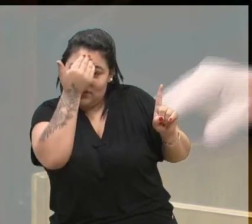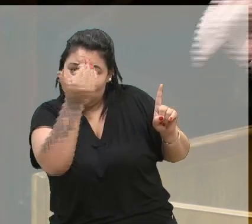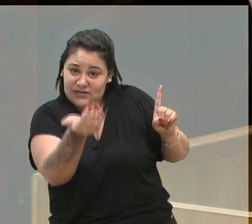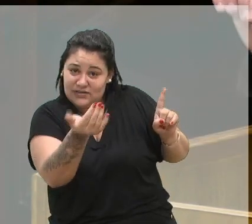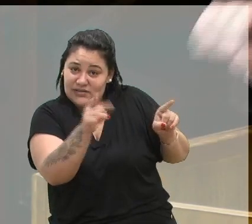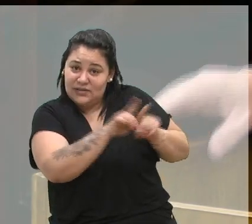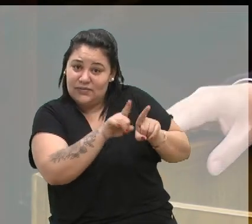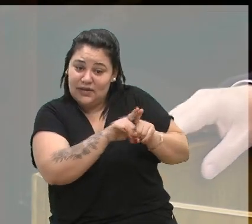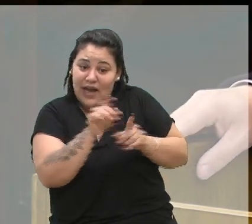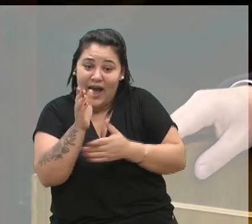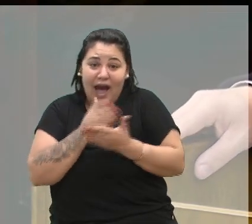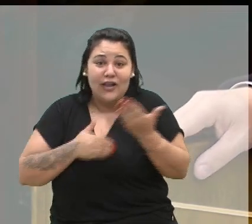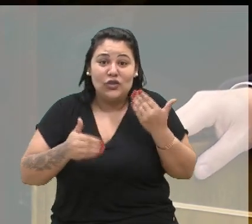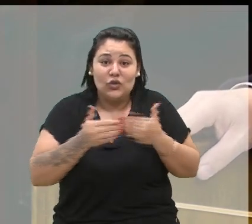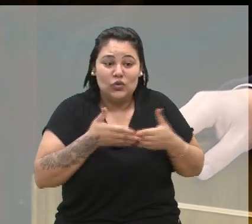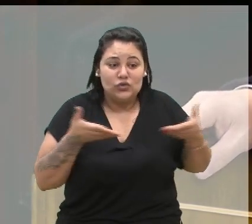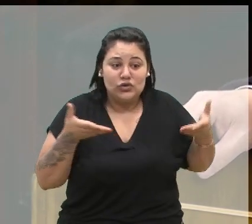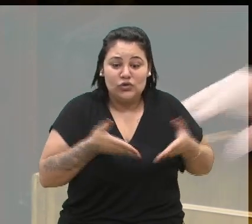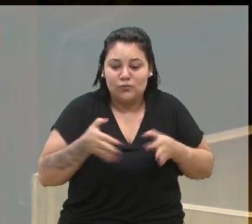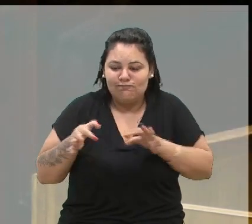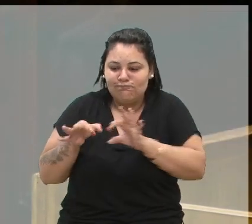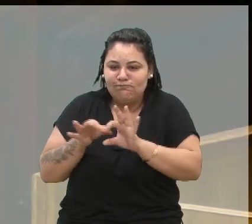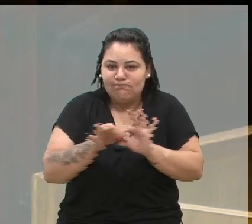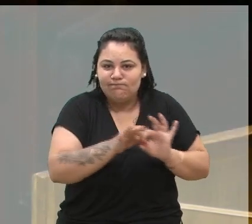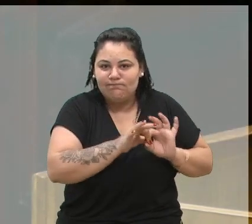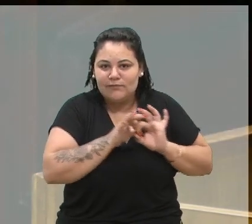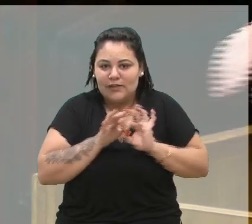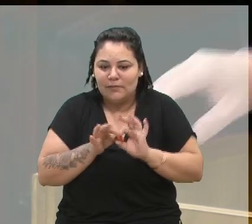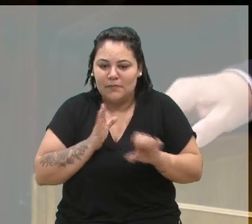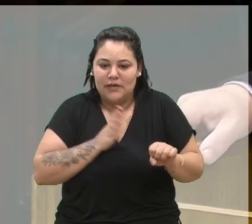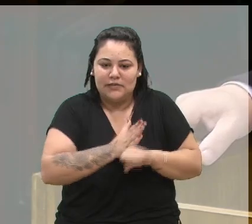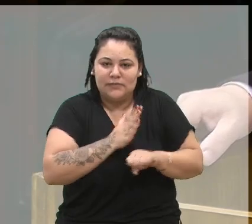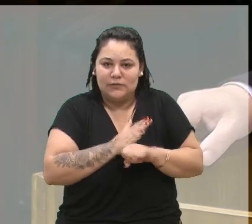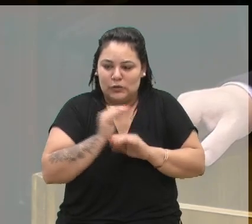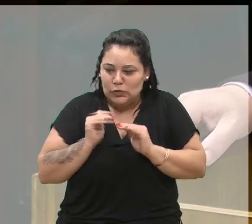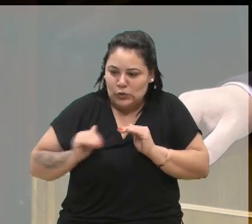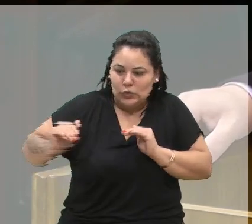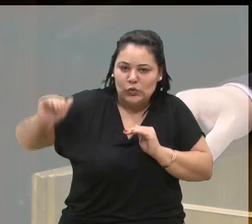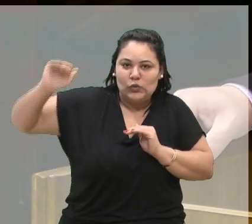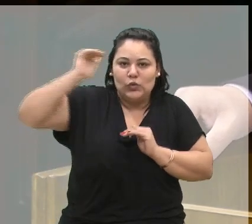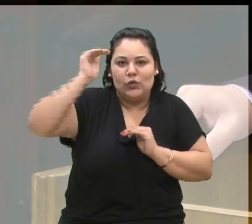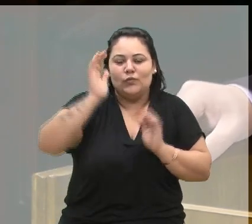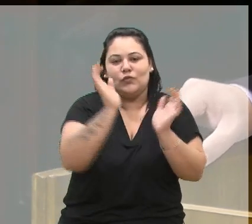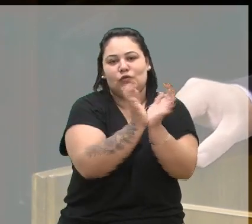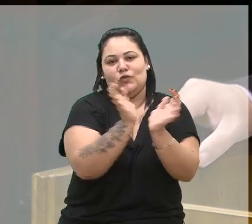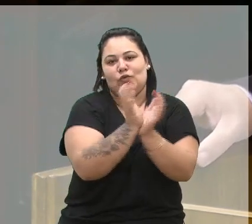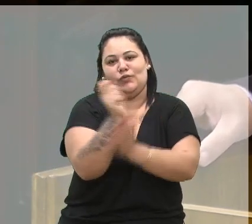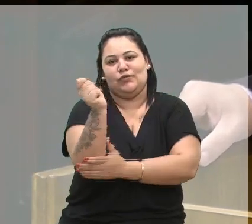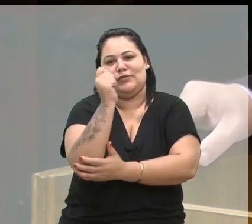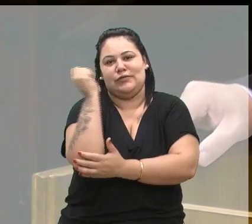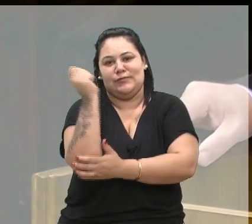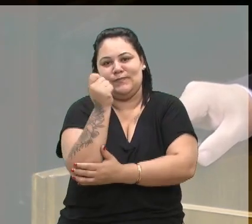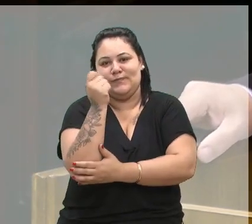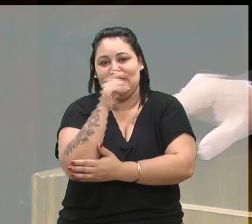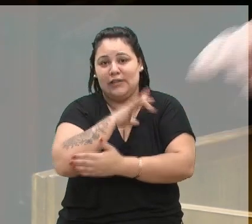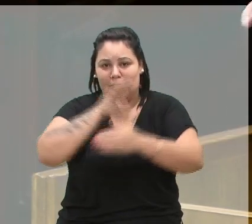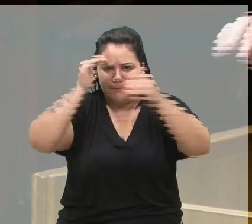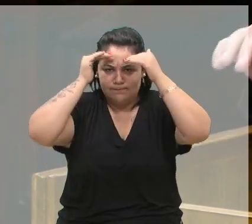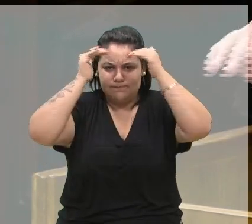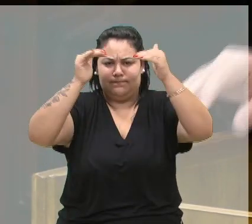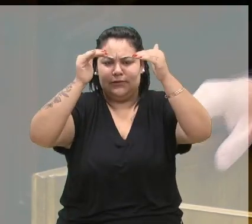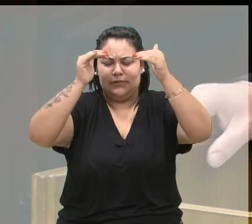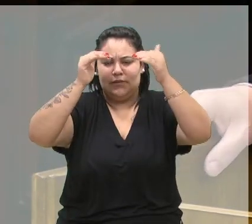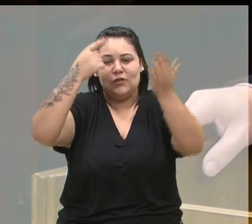a todos que hoje integram o quadro do Supremo Conselho do Rio Grande do Sul, que estão comprometidos com